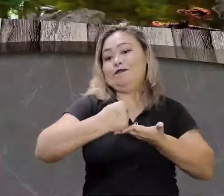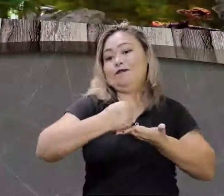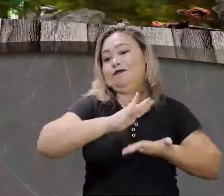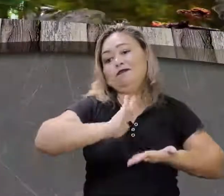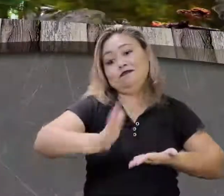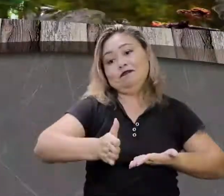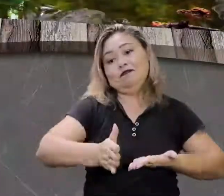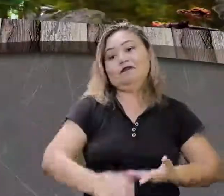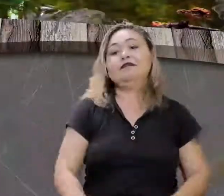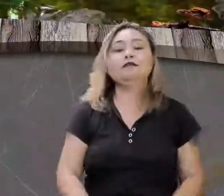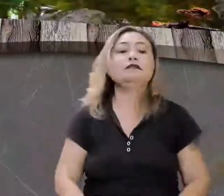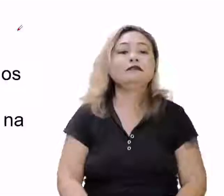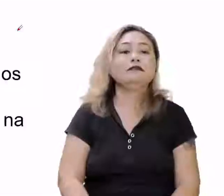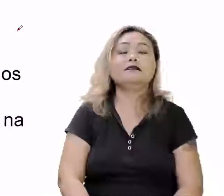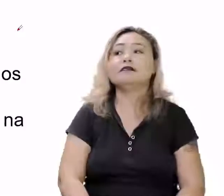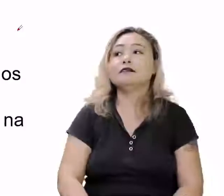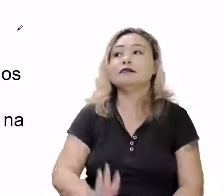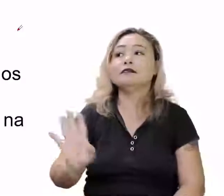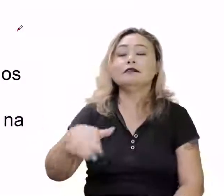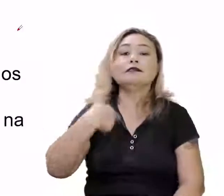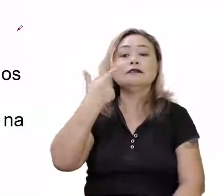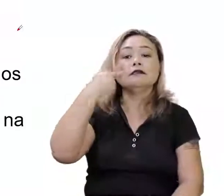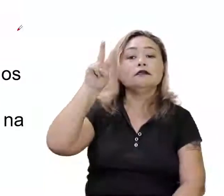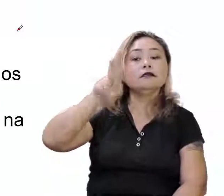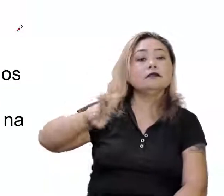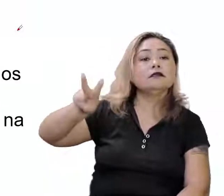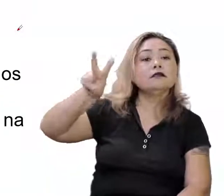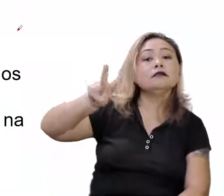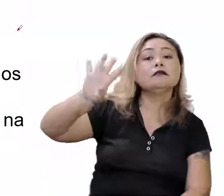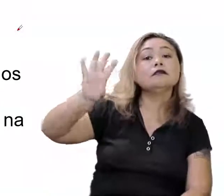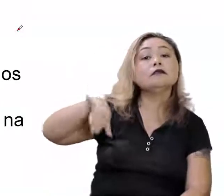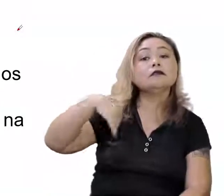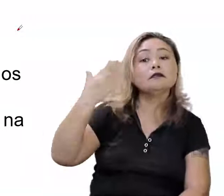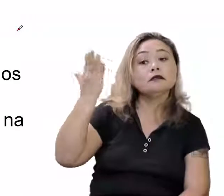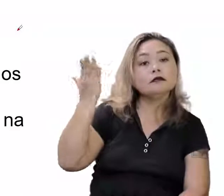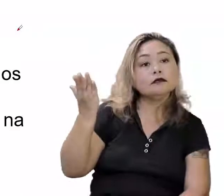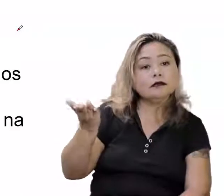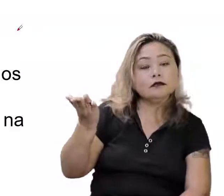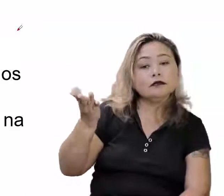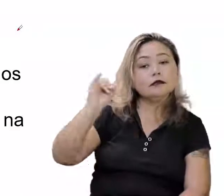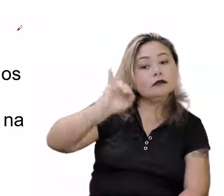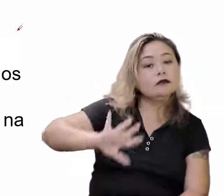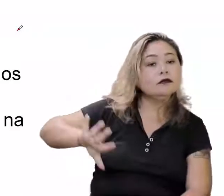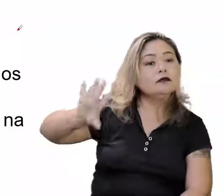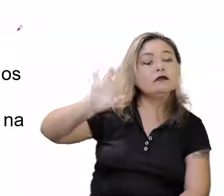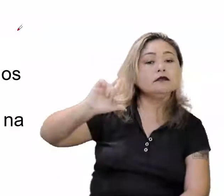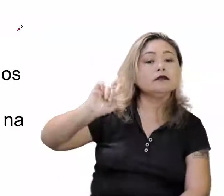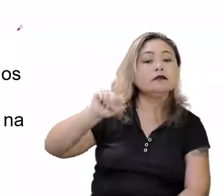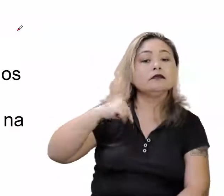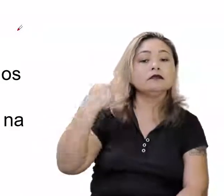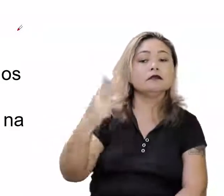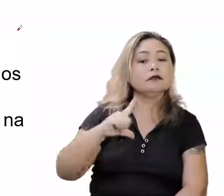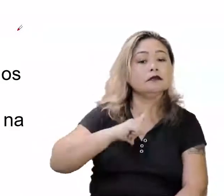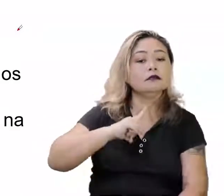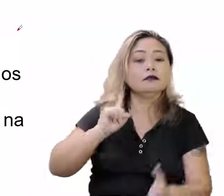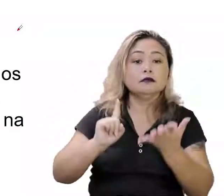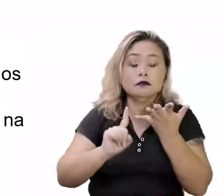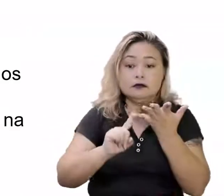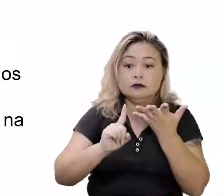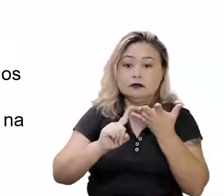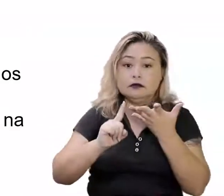bom? Olha lá na imagem para a gente visualizar um pouquinho. Então, aqui, nessa imagem, nós temos